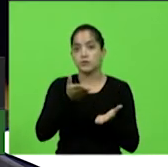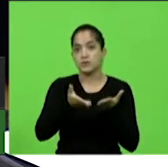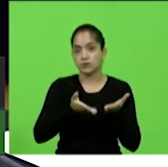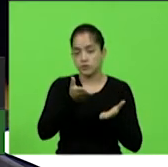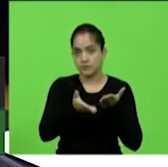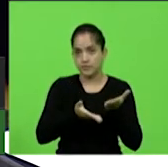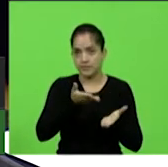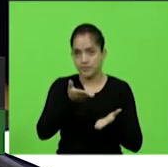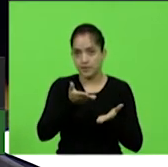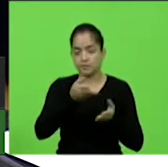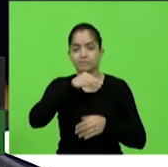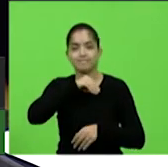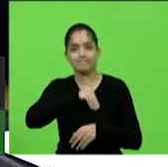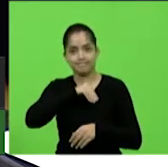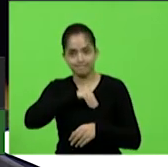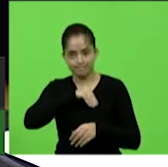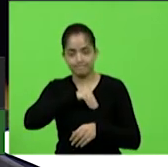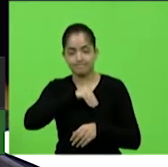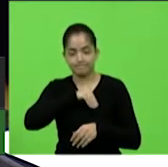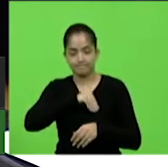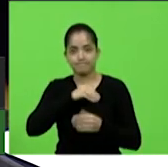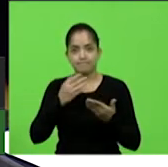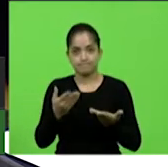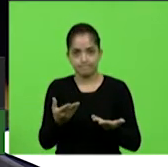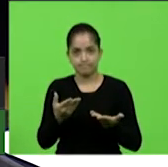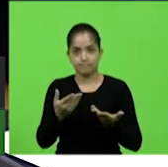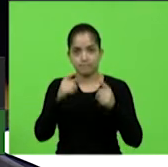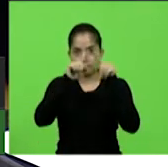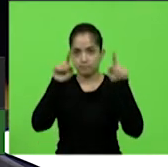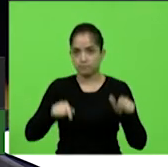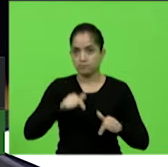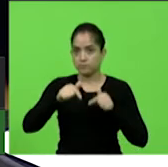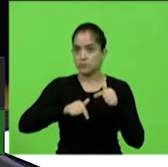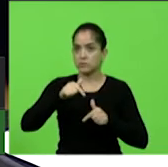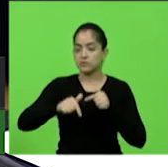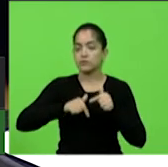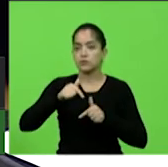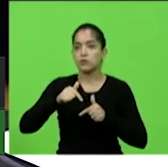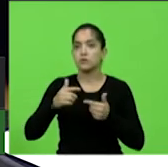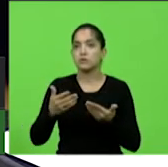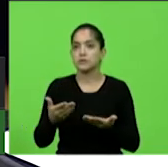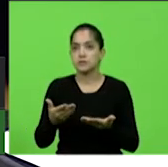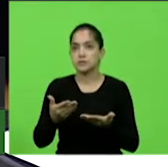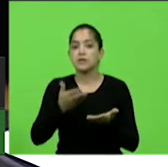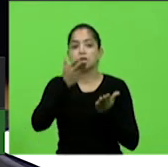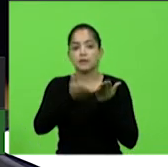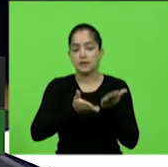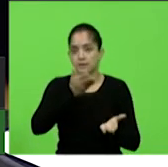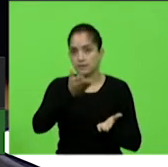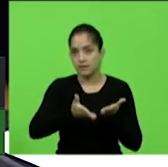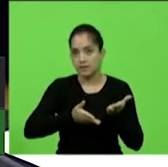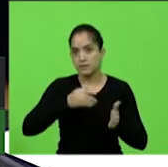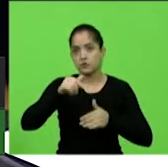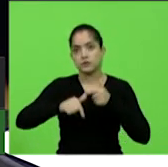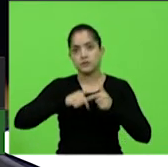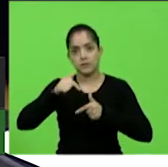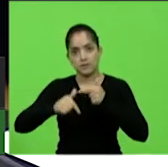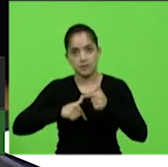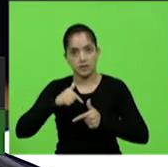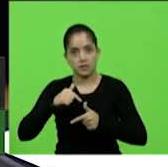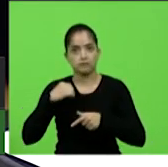à remuneração, fundamentalmente, dos servidores, que atendem e trabalham nesse